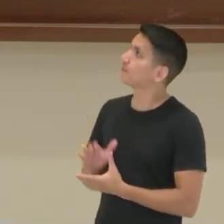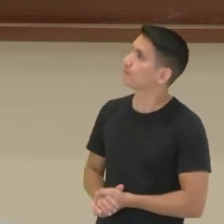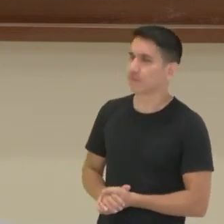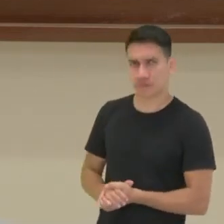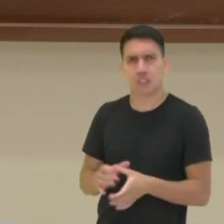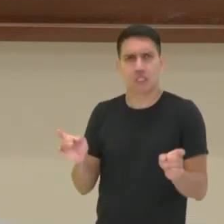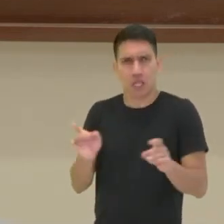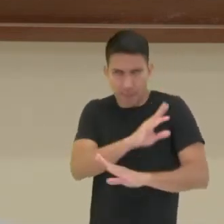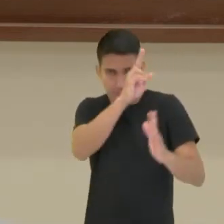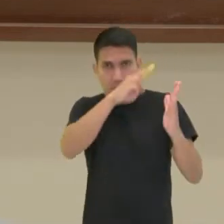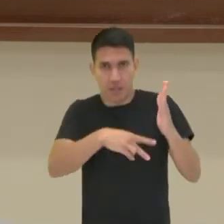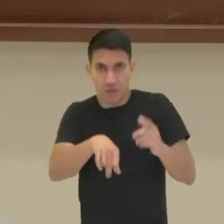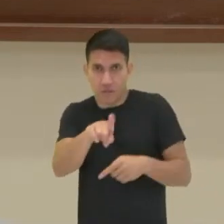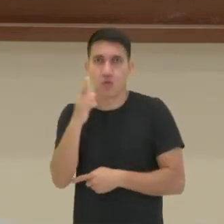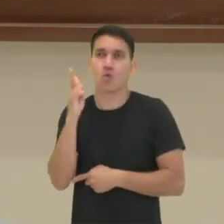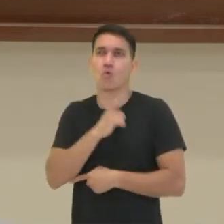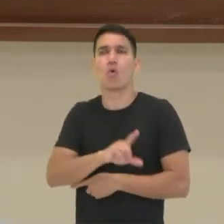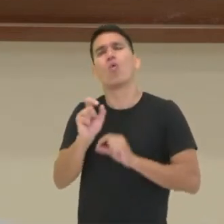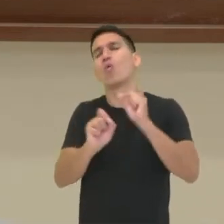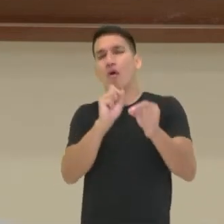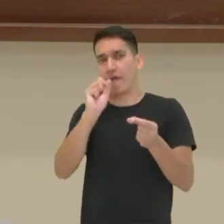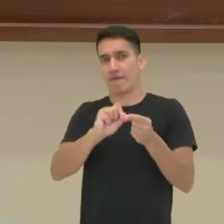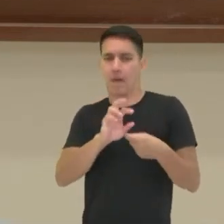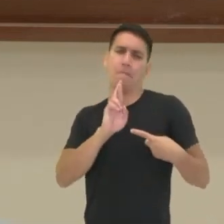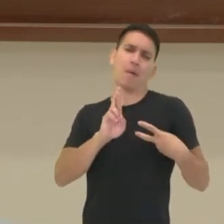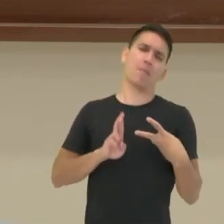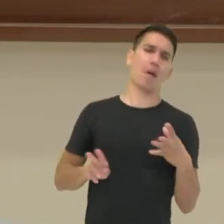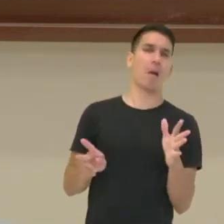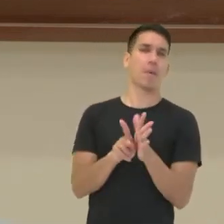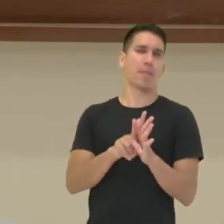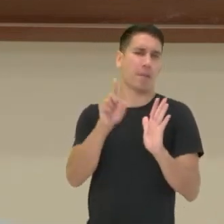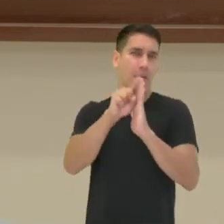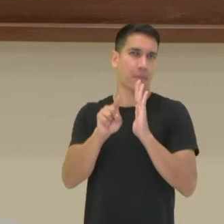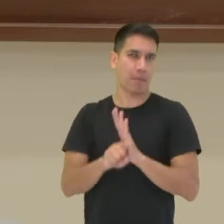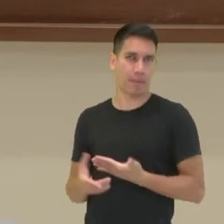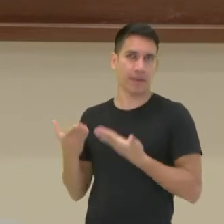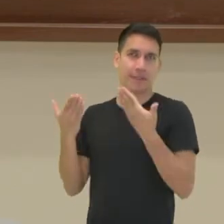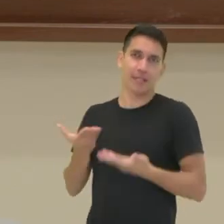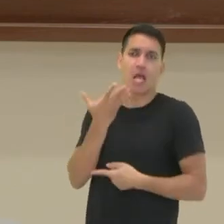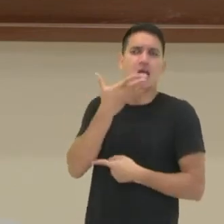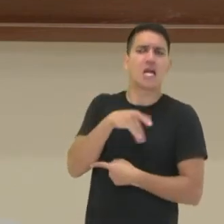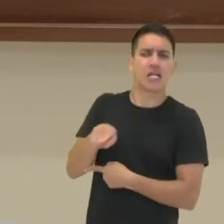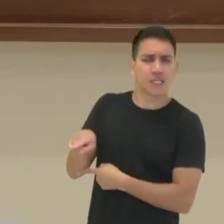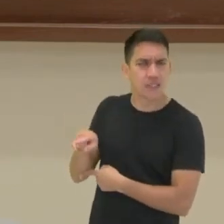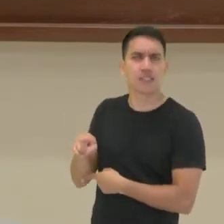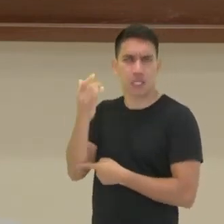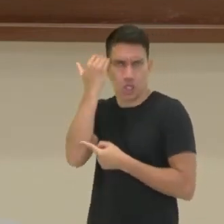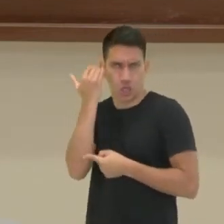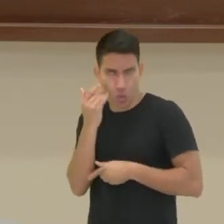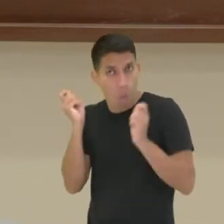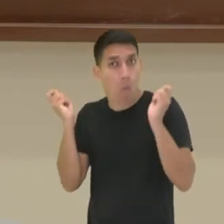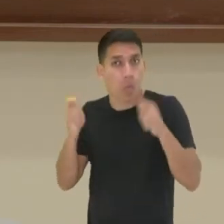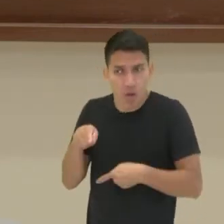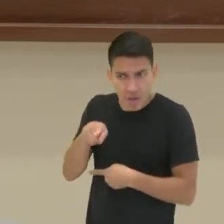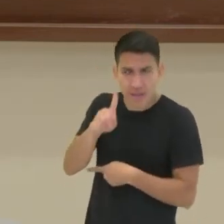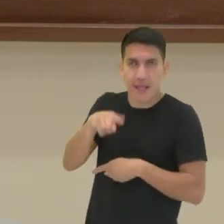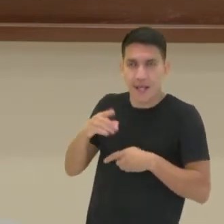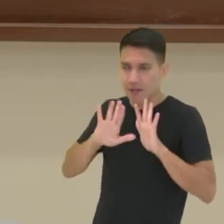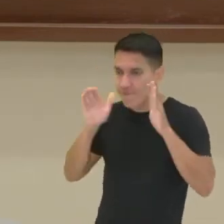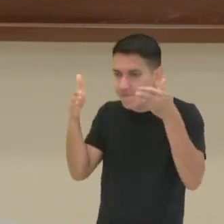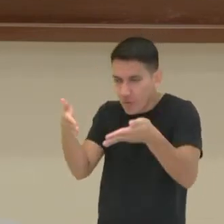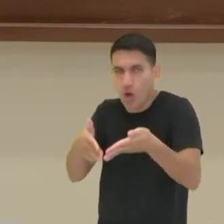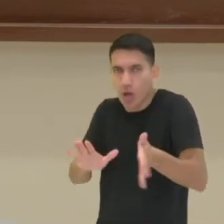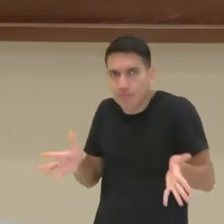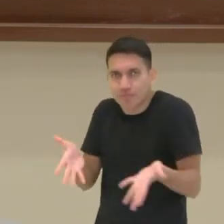a leitura você consegue já responder essas questões, né? Será que a criança então pode ser este alvo, pode